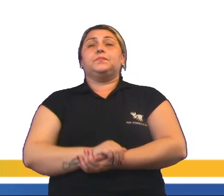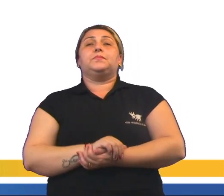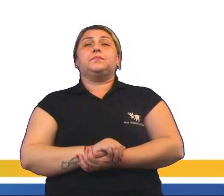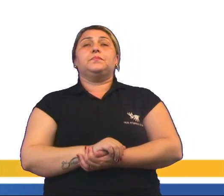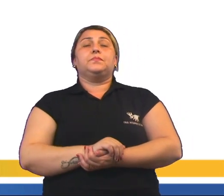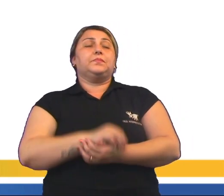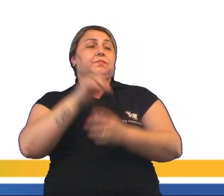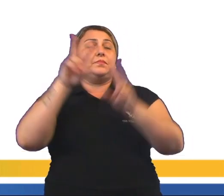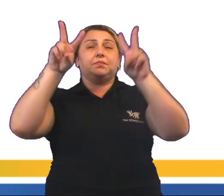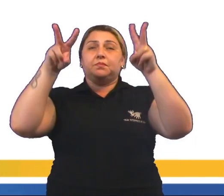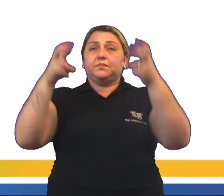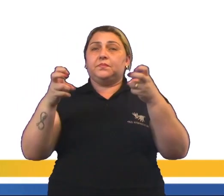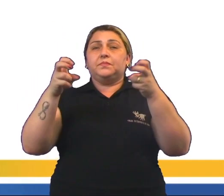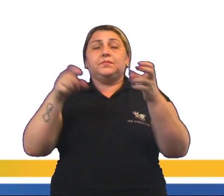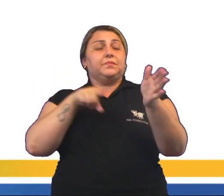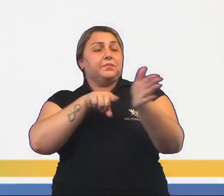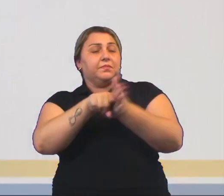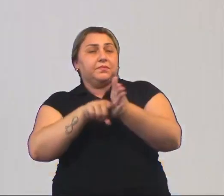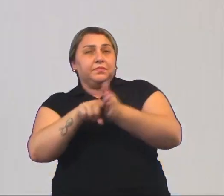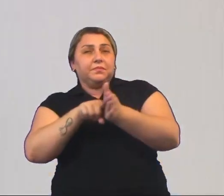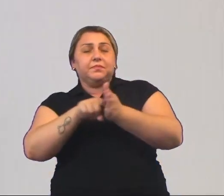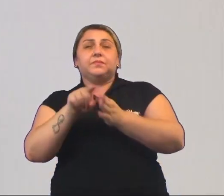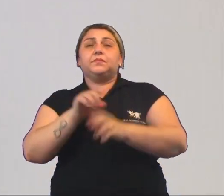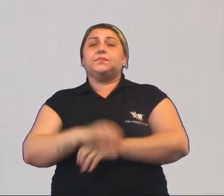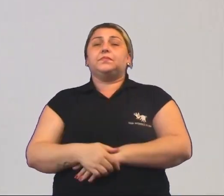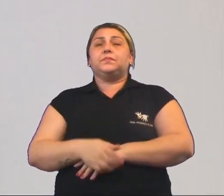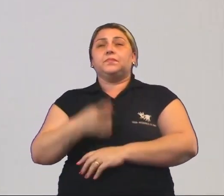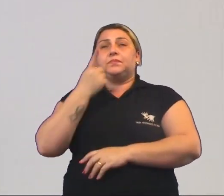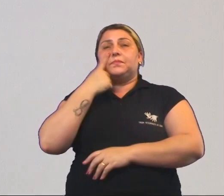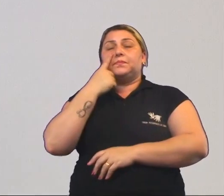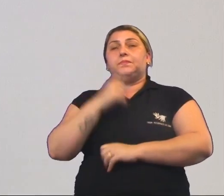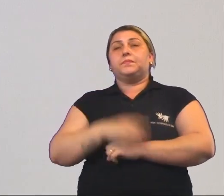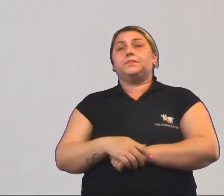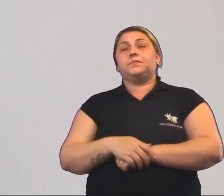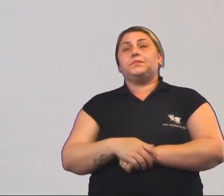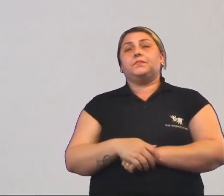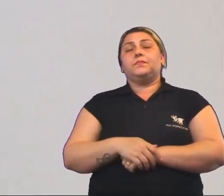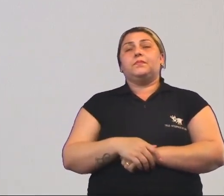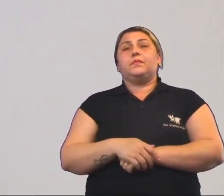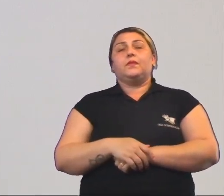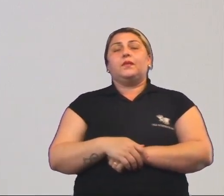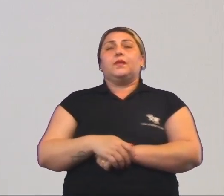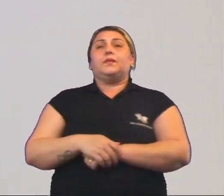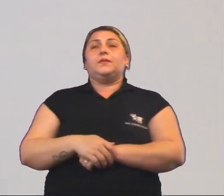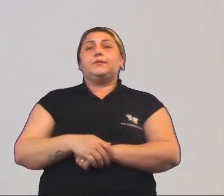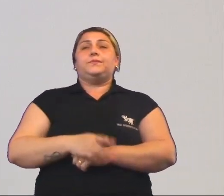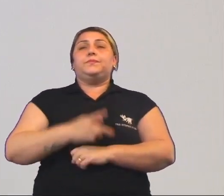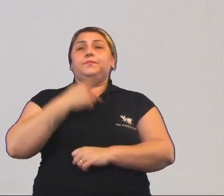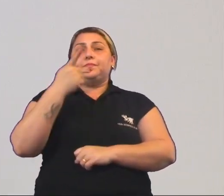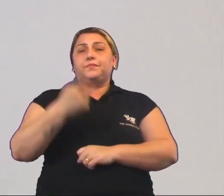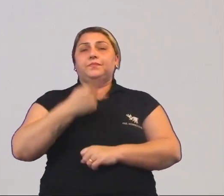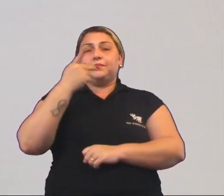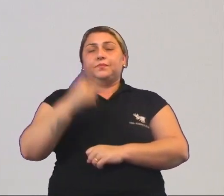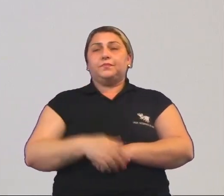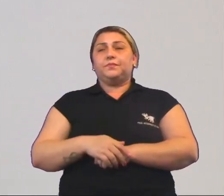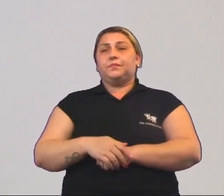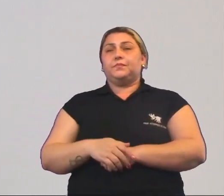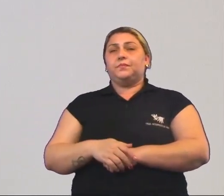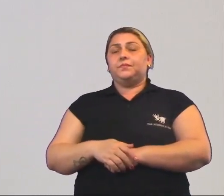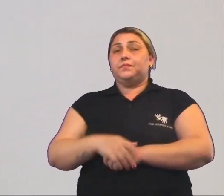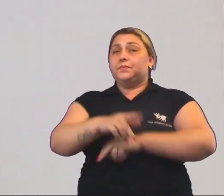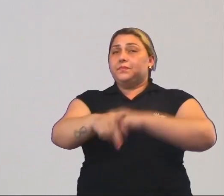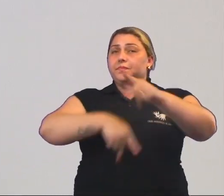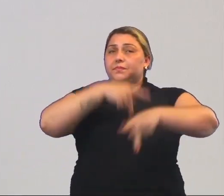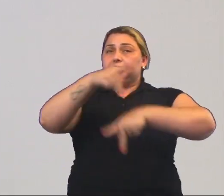determinado tema pesquisado. Então olha aí, a gente acabou de falar. Então, quando ele fala